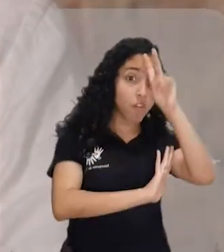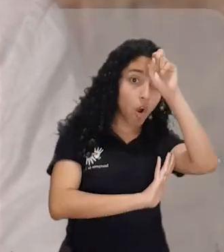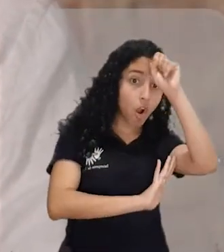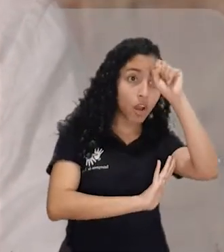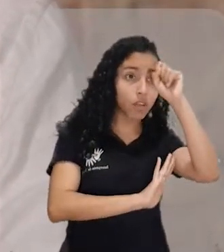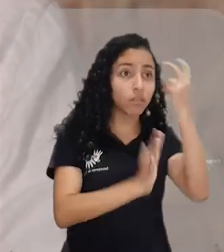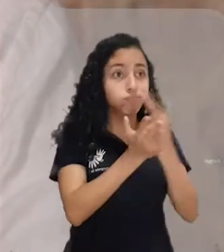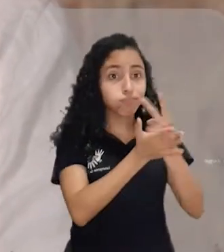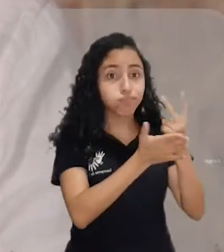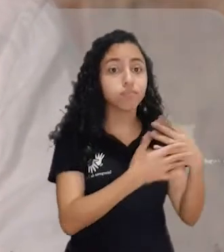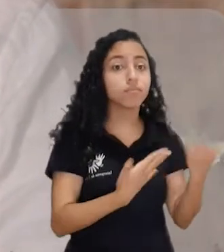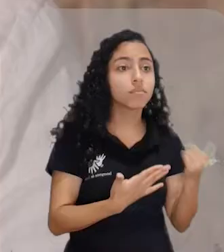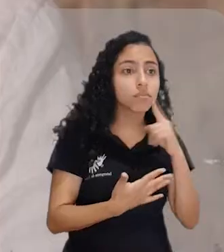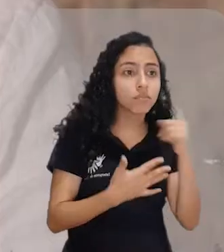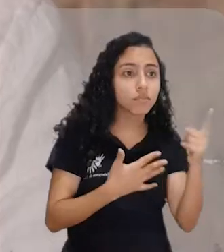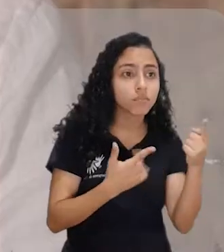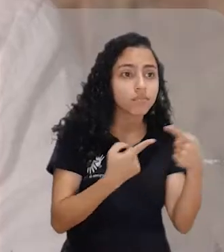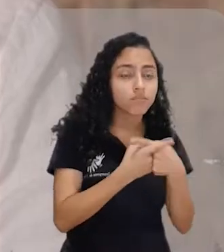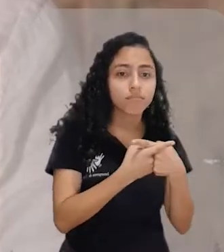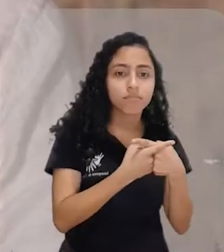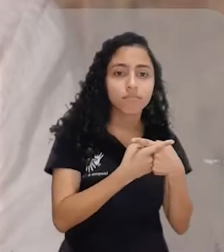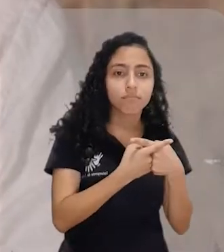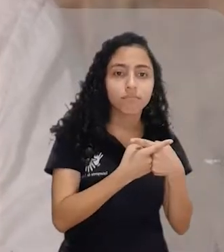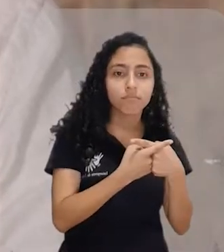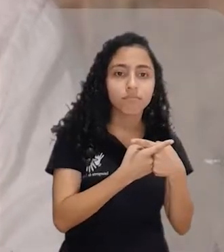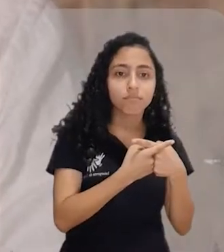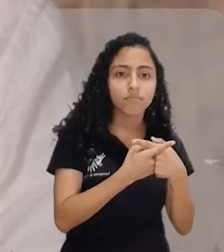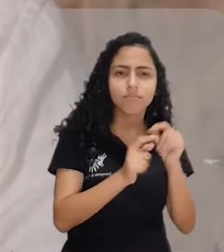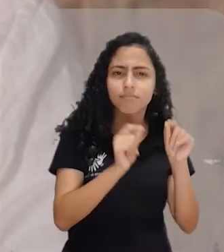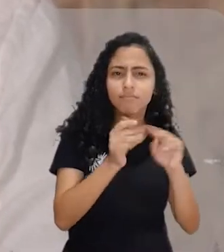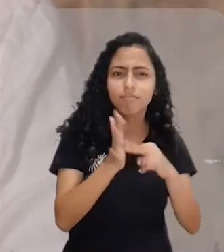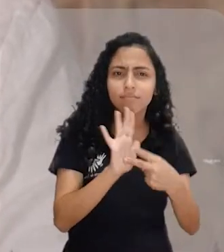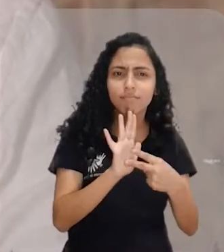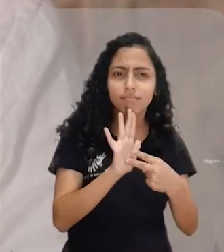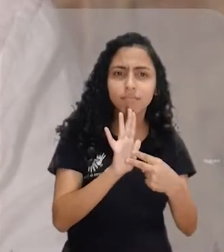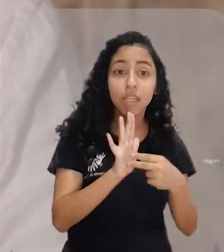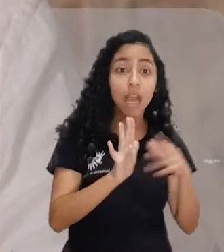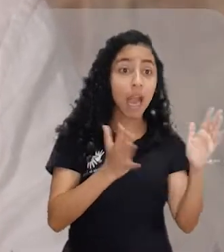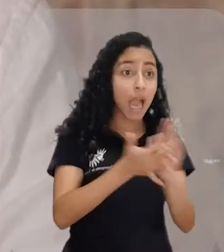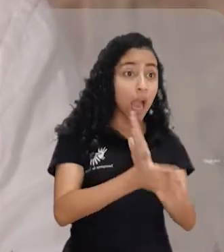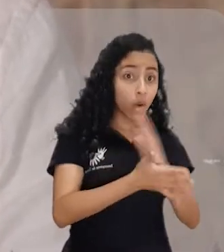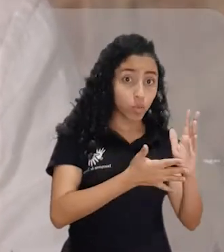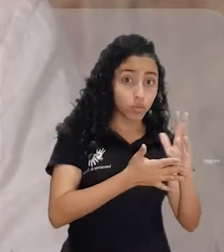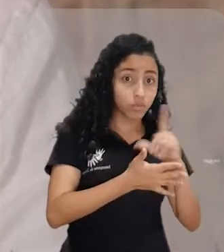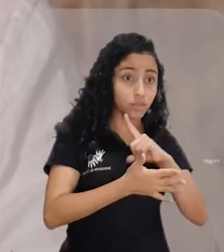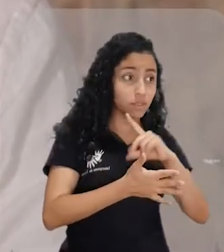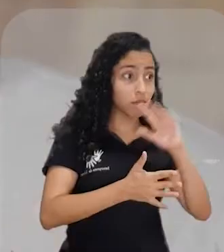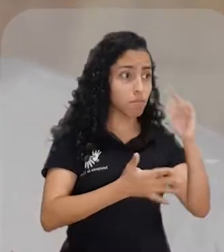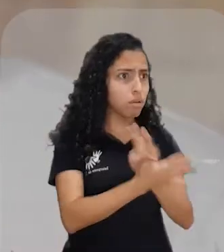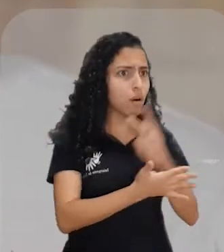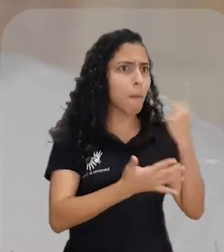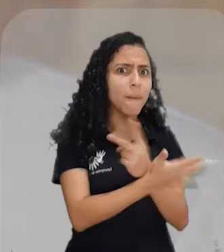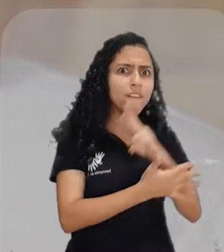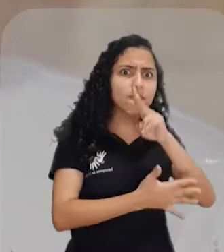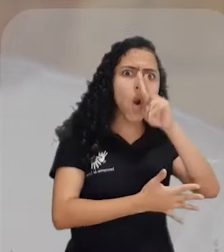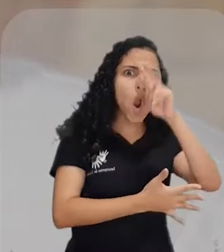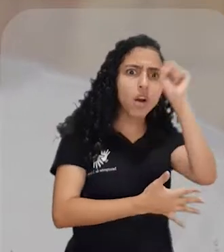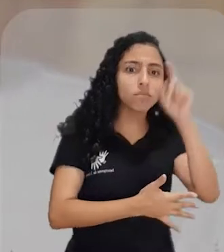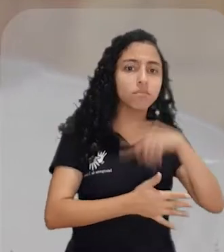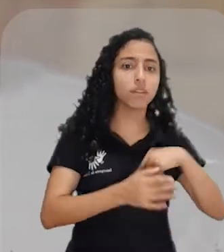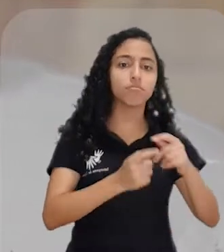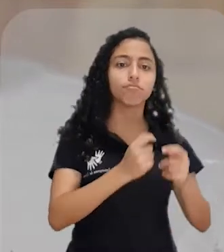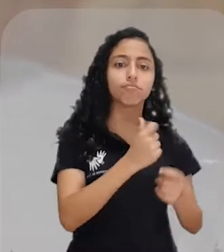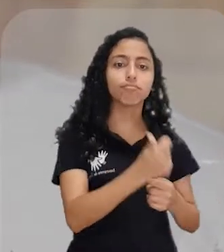gente analisa a intensidade e a frequência, eles têm uma relação inversa. O que eu quero dizer com isso? Eventos